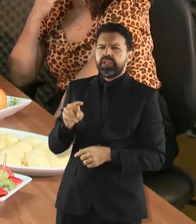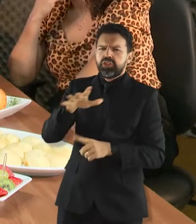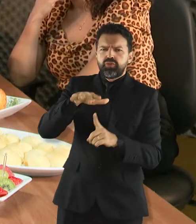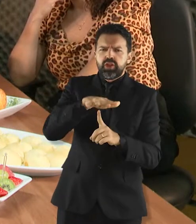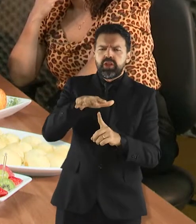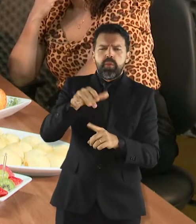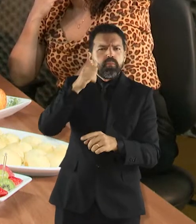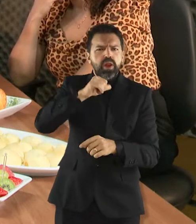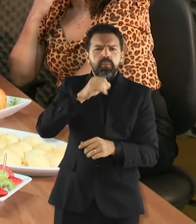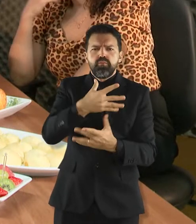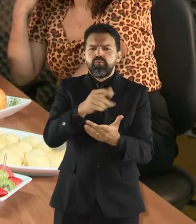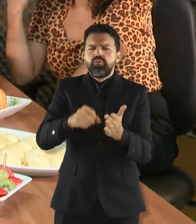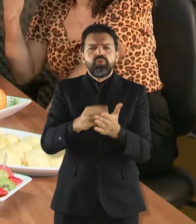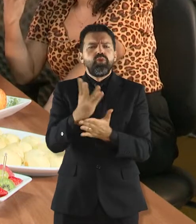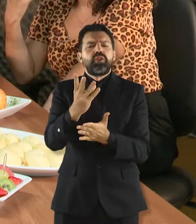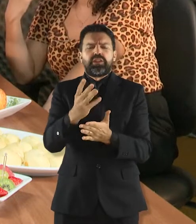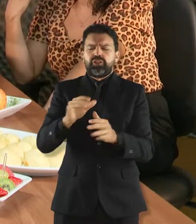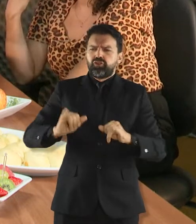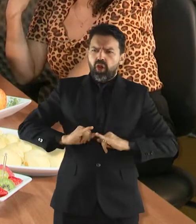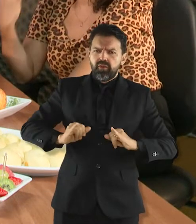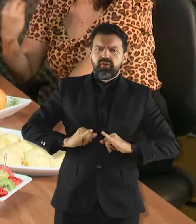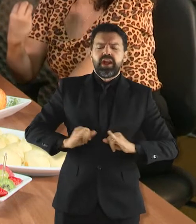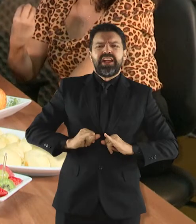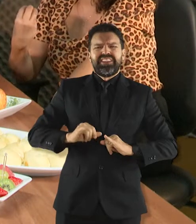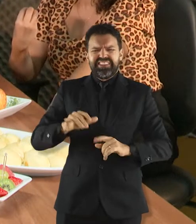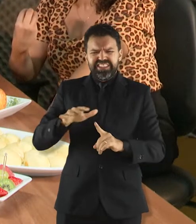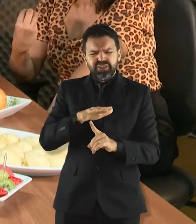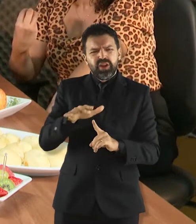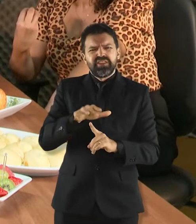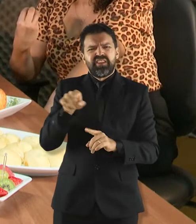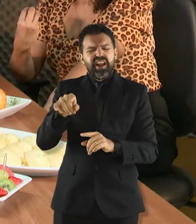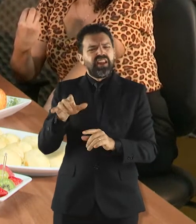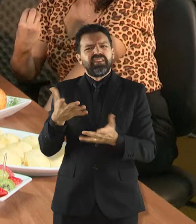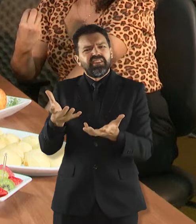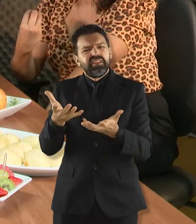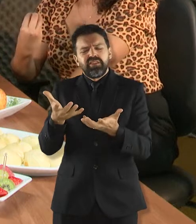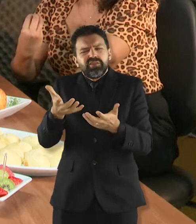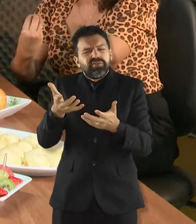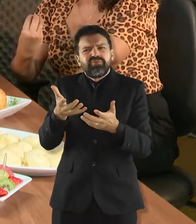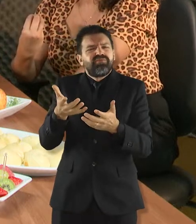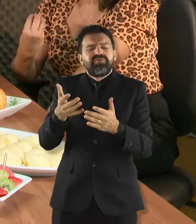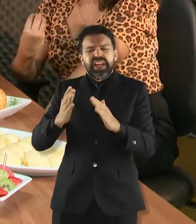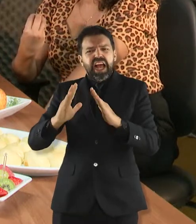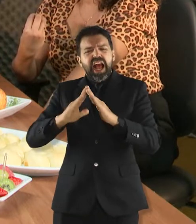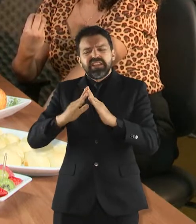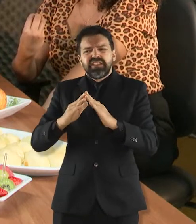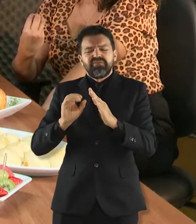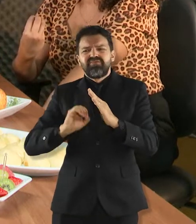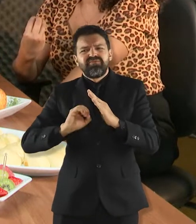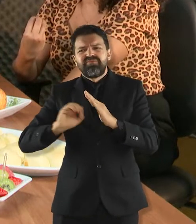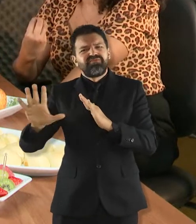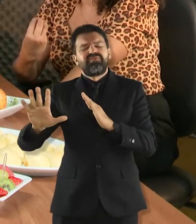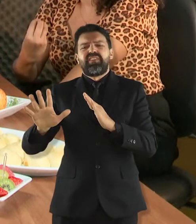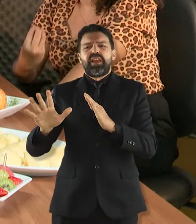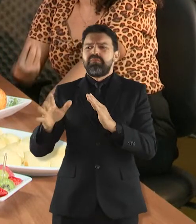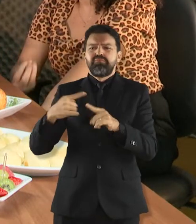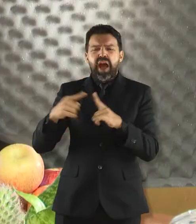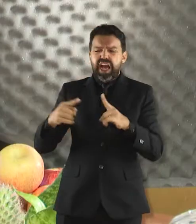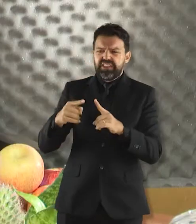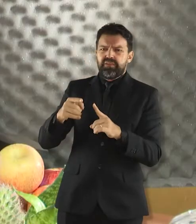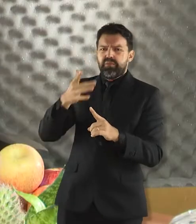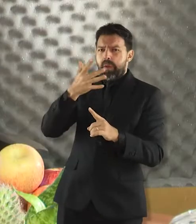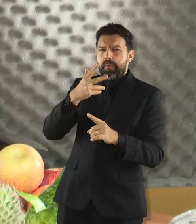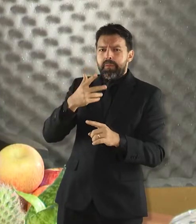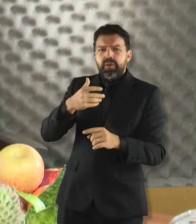sofrendo, né? E tem situações assim que ela quer sair, mas falta força para ela sair da situação por causa de